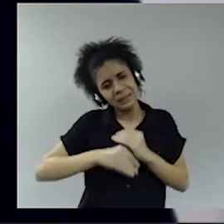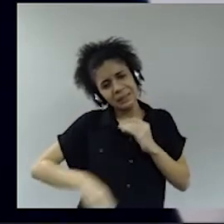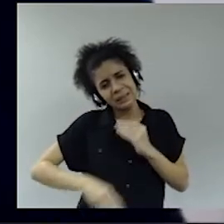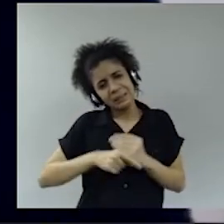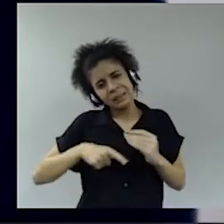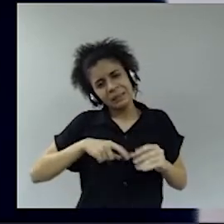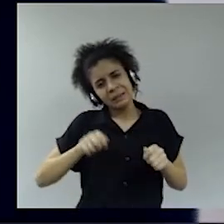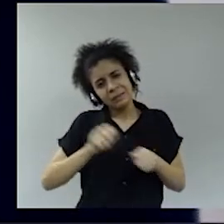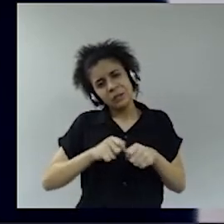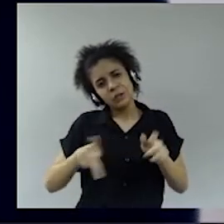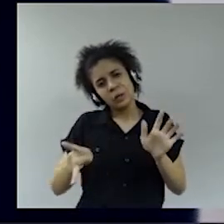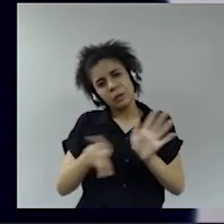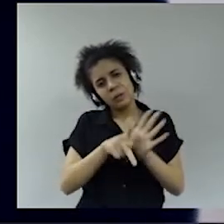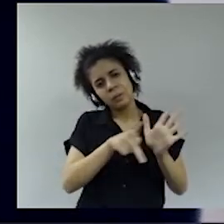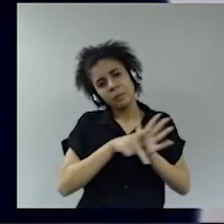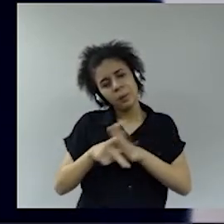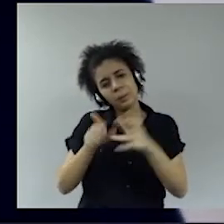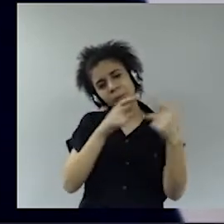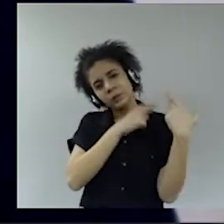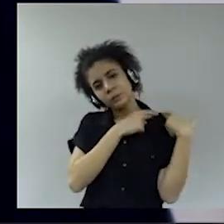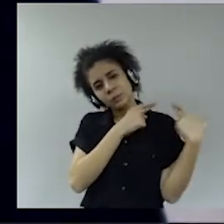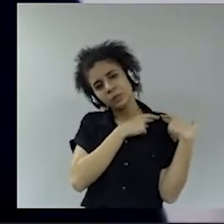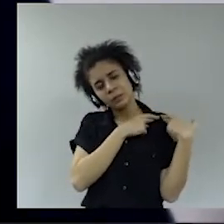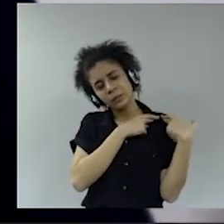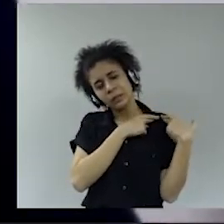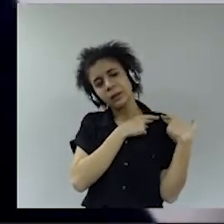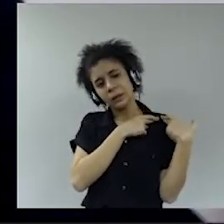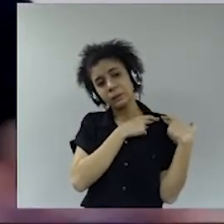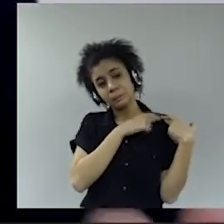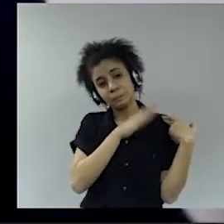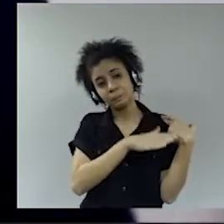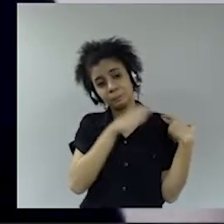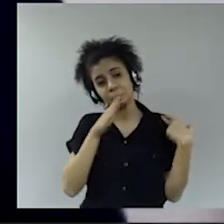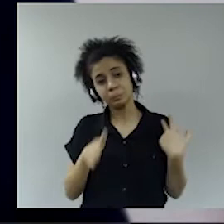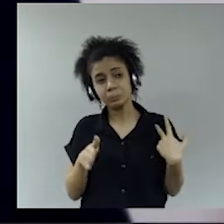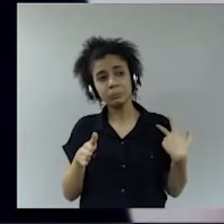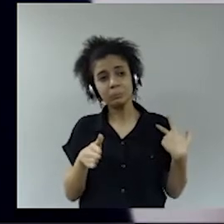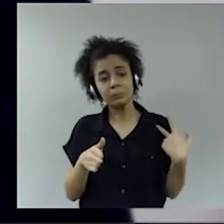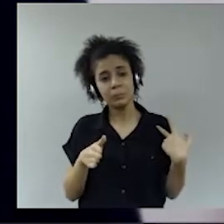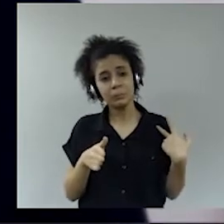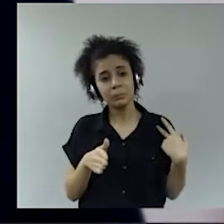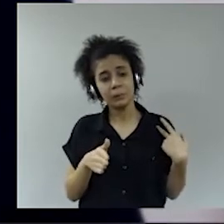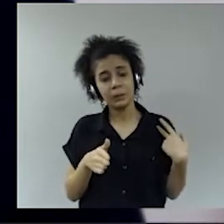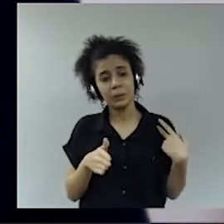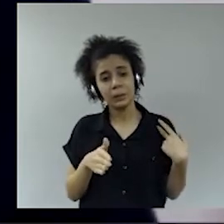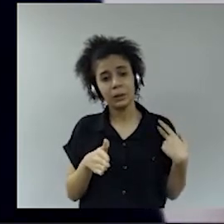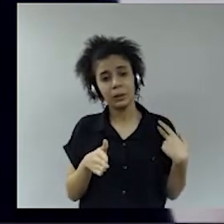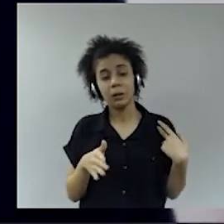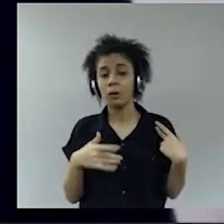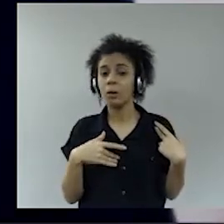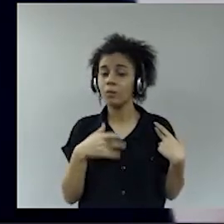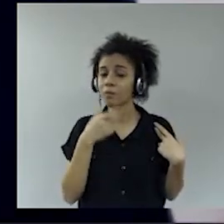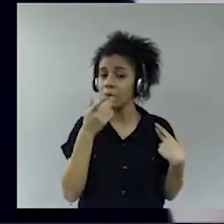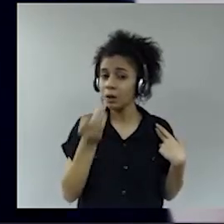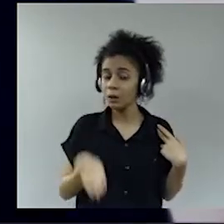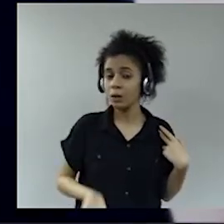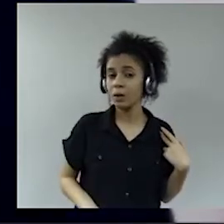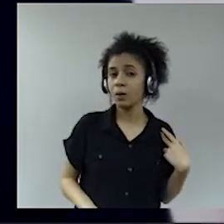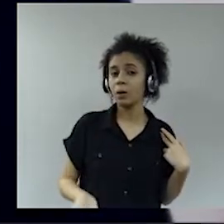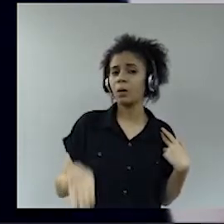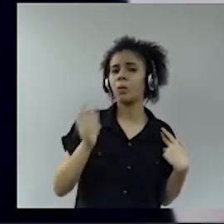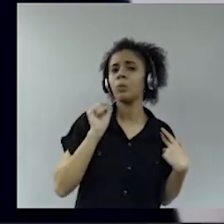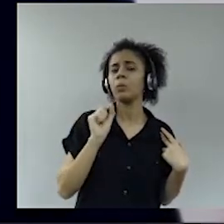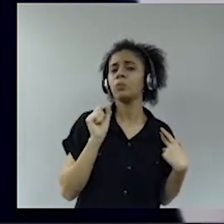suas funções funcionais e cívicas. Ao lado desses entraves, fala alto